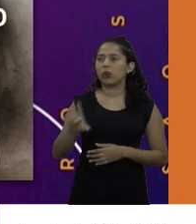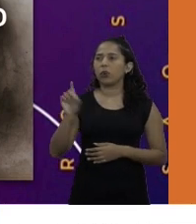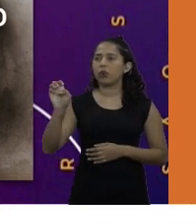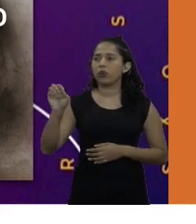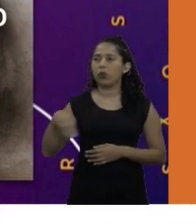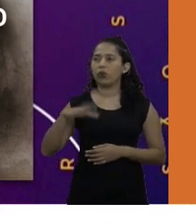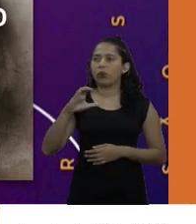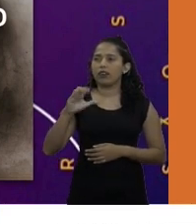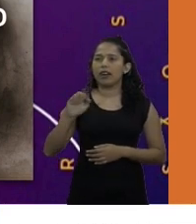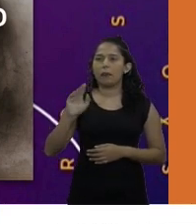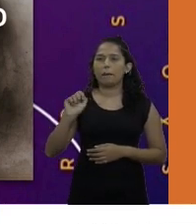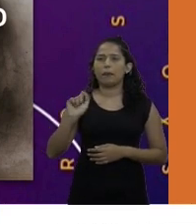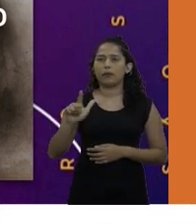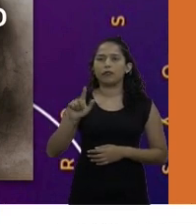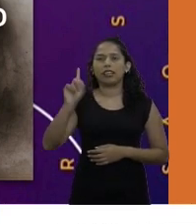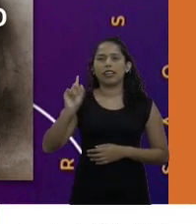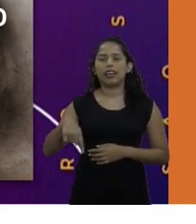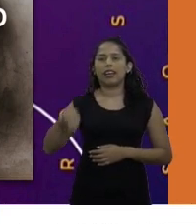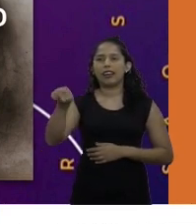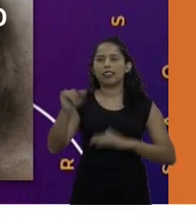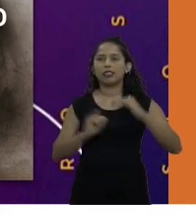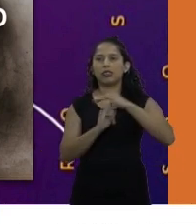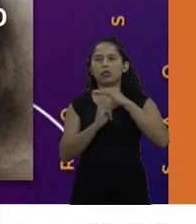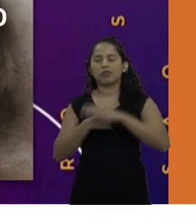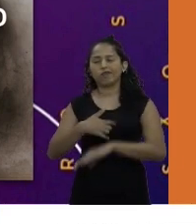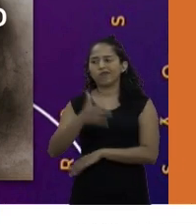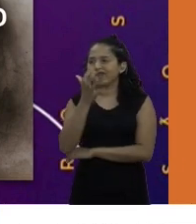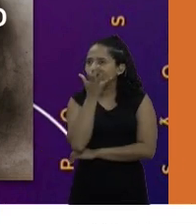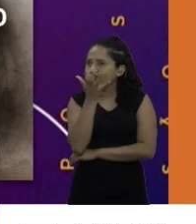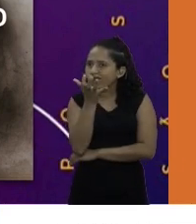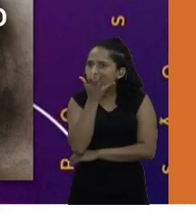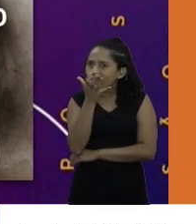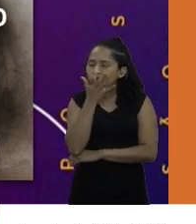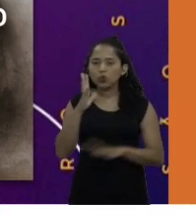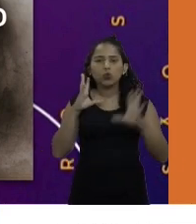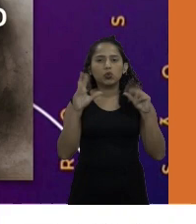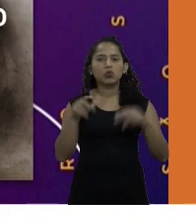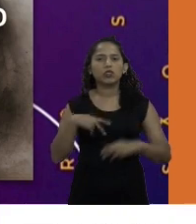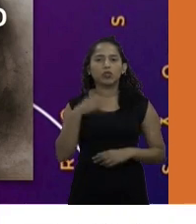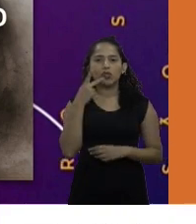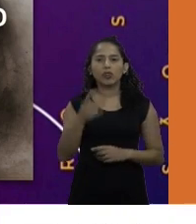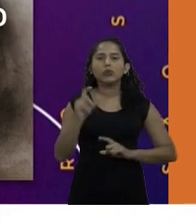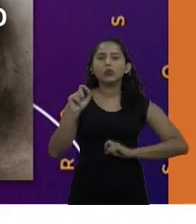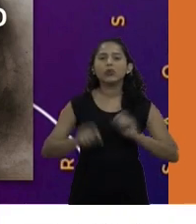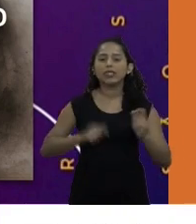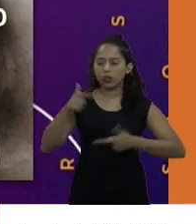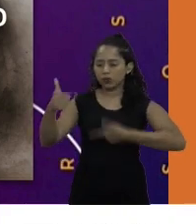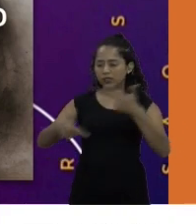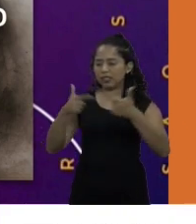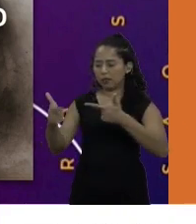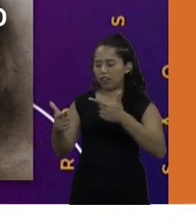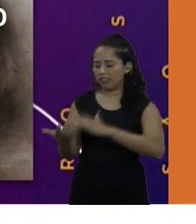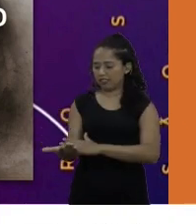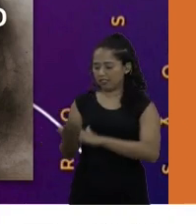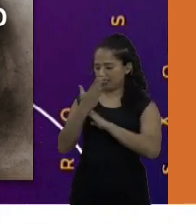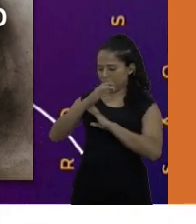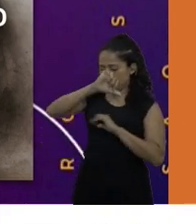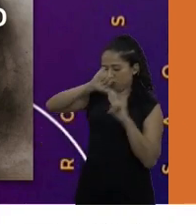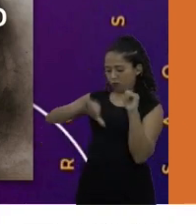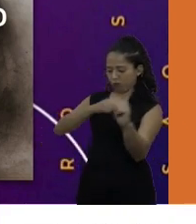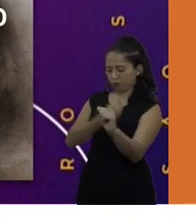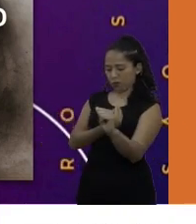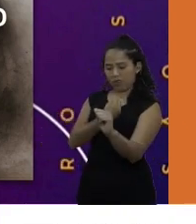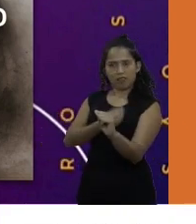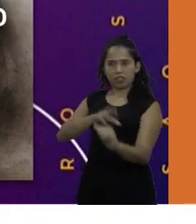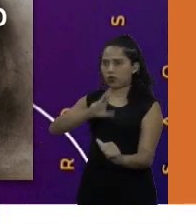que eu admiro muito. E isso tudo que eu estou falando aqui é para dizer, o trabalho mudou a minha vida muito